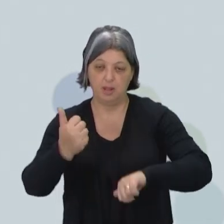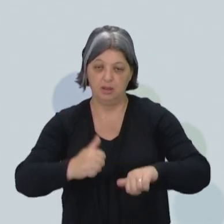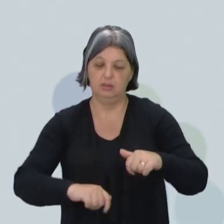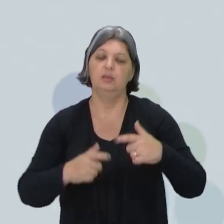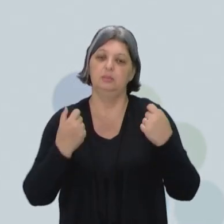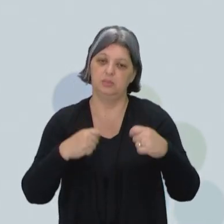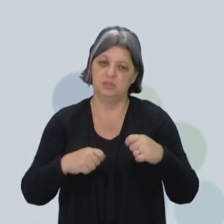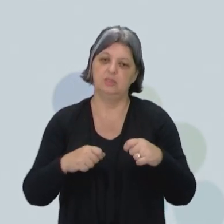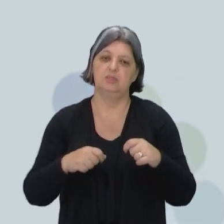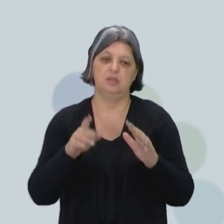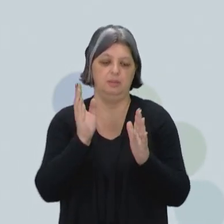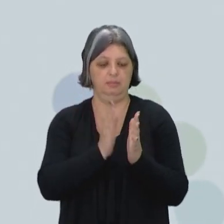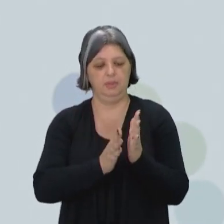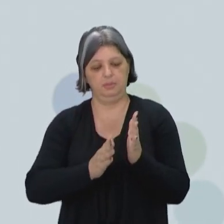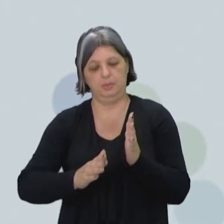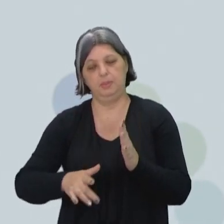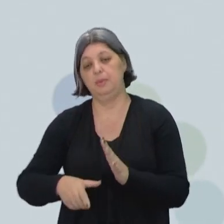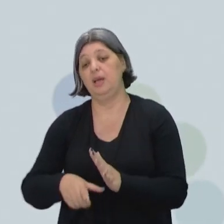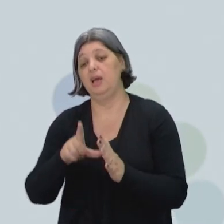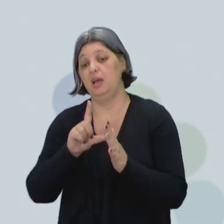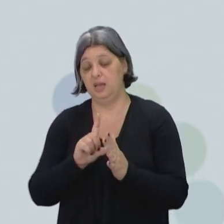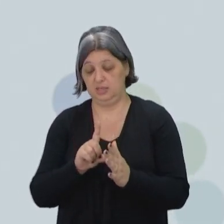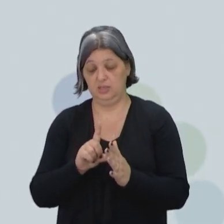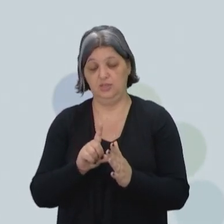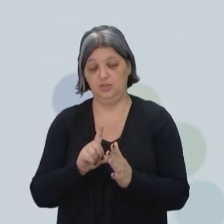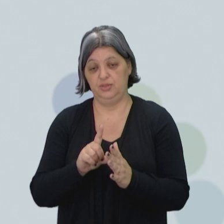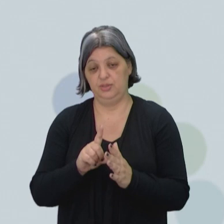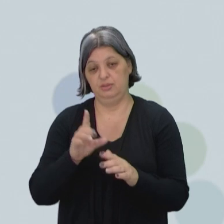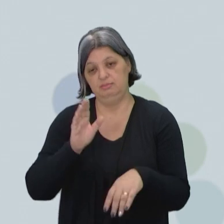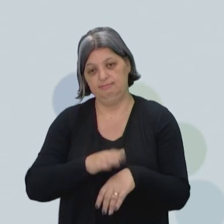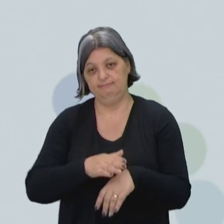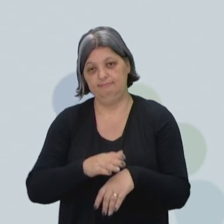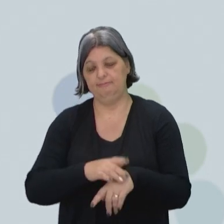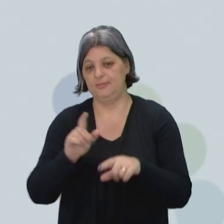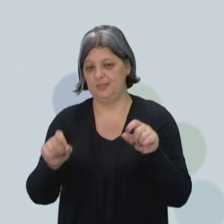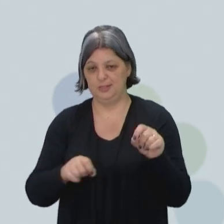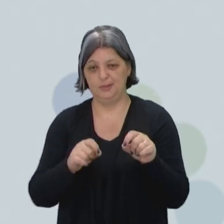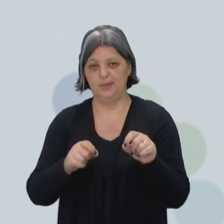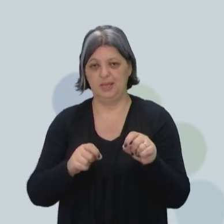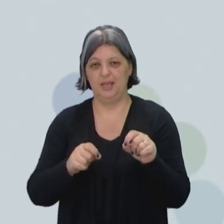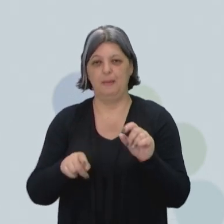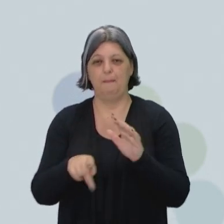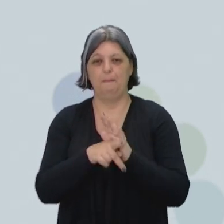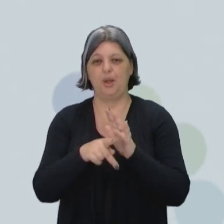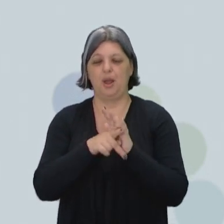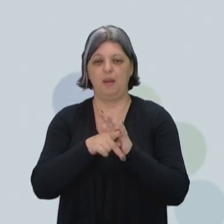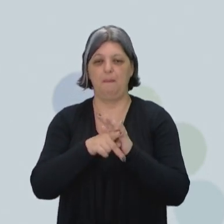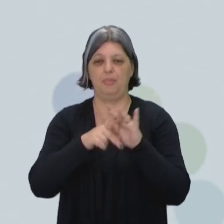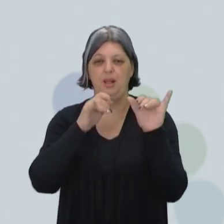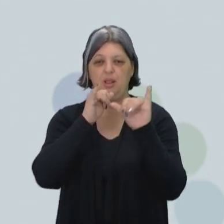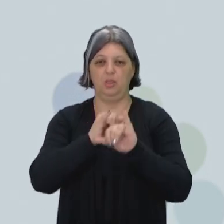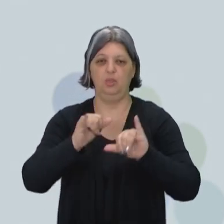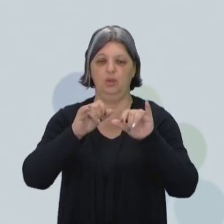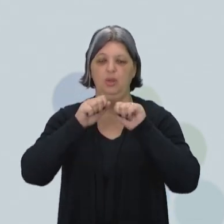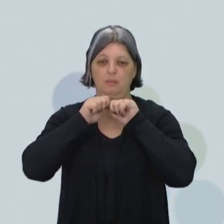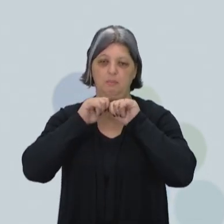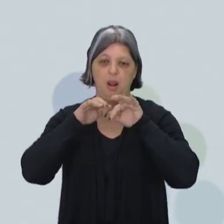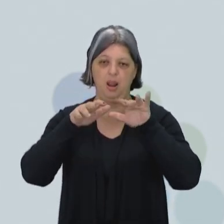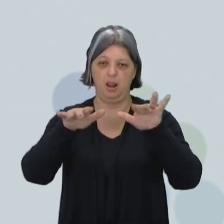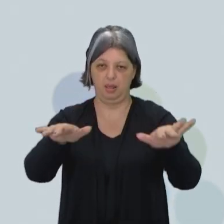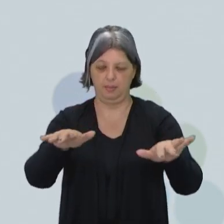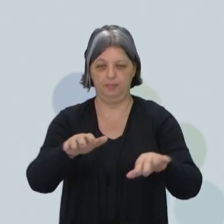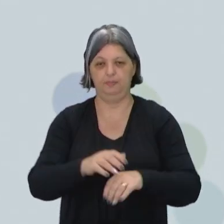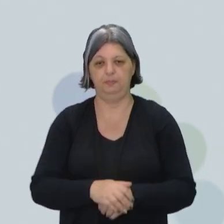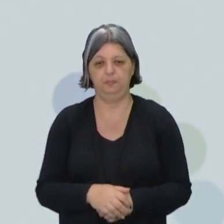fazer tudo isso antes de fazer com que isso vá para frente. Então a educação midiática ela